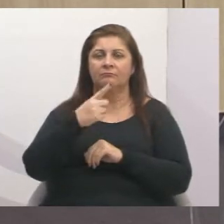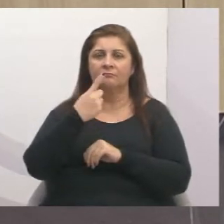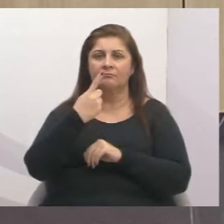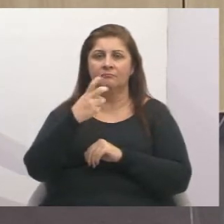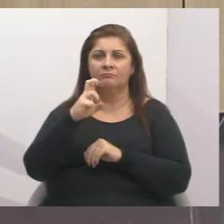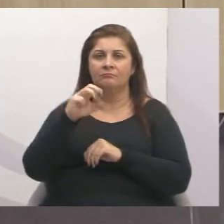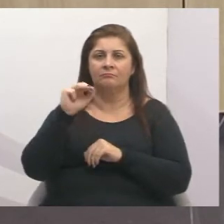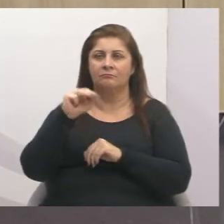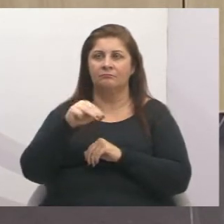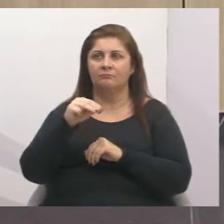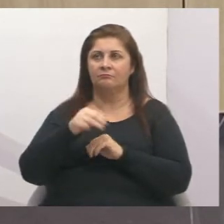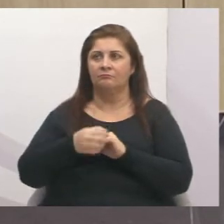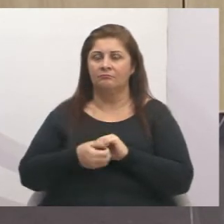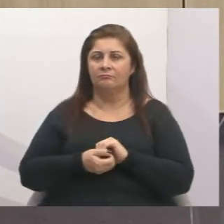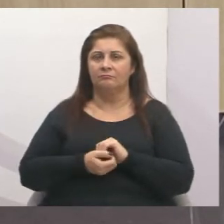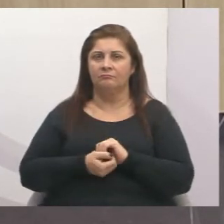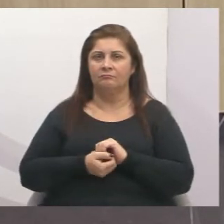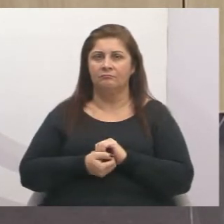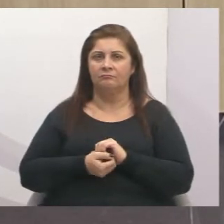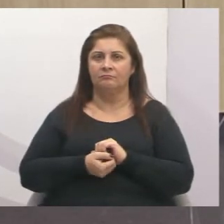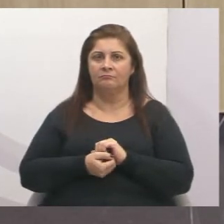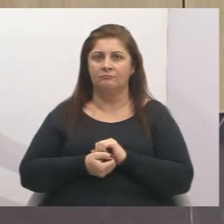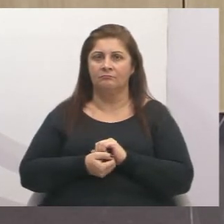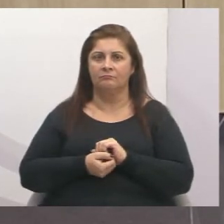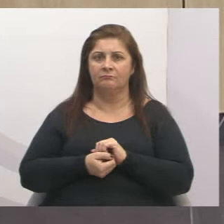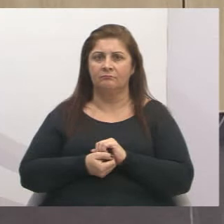para a sua fala.